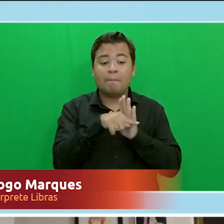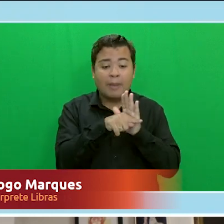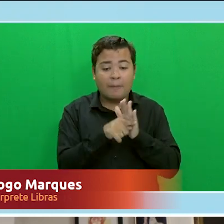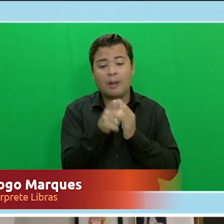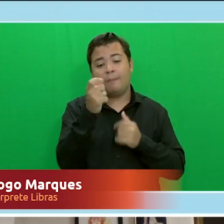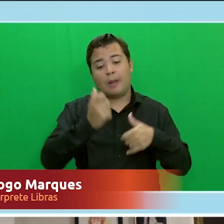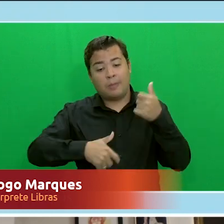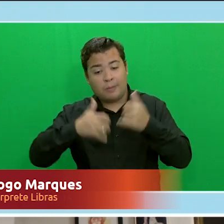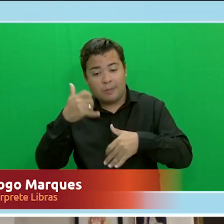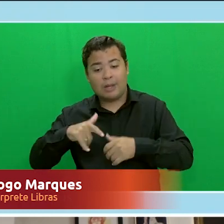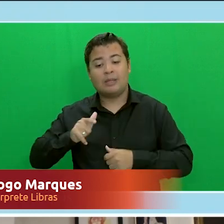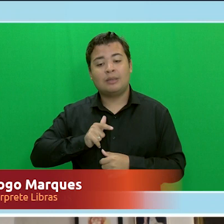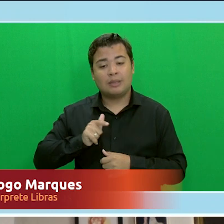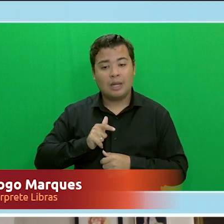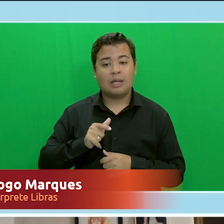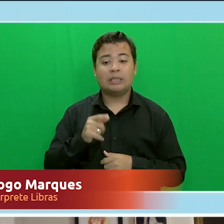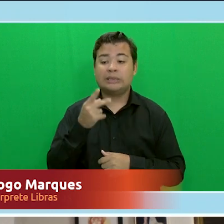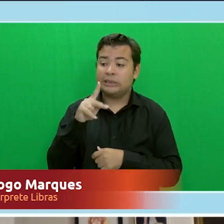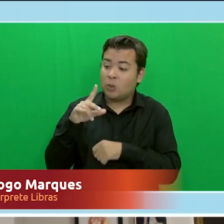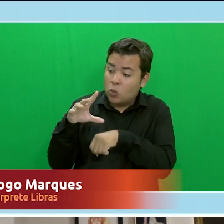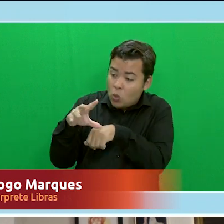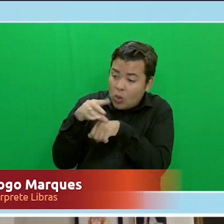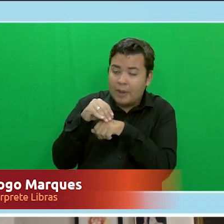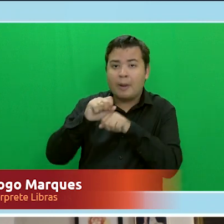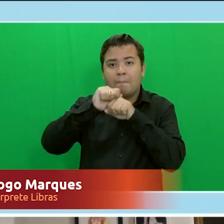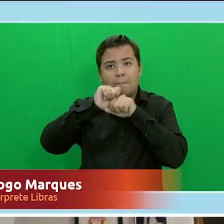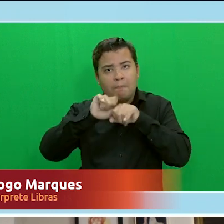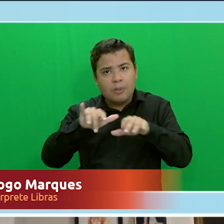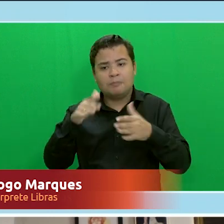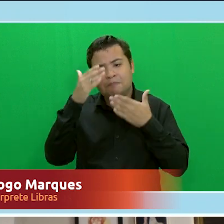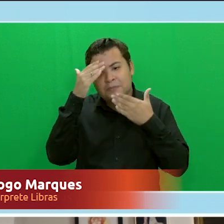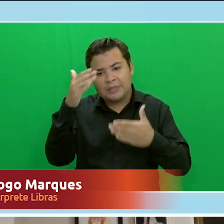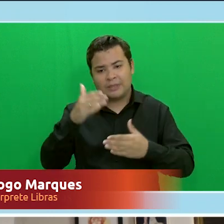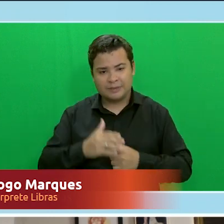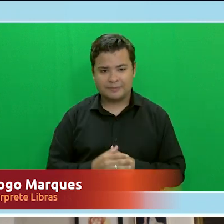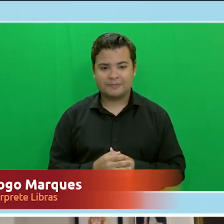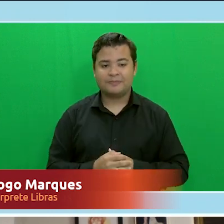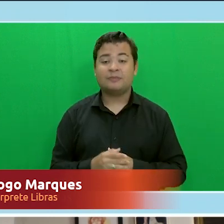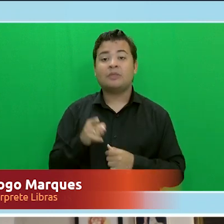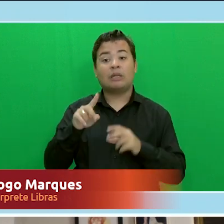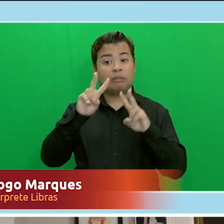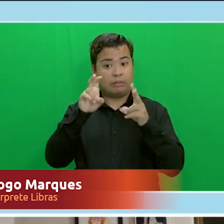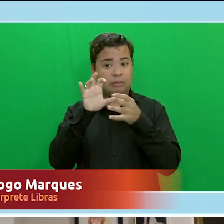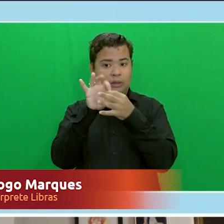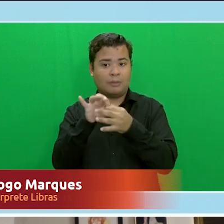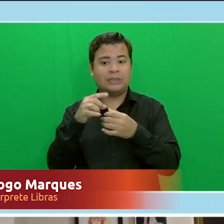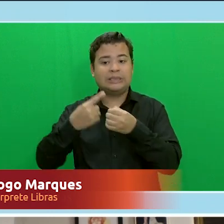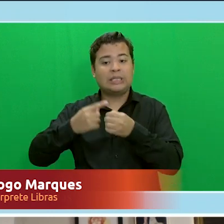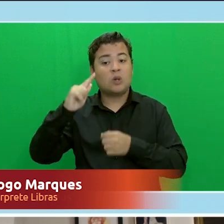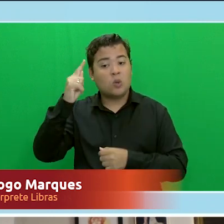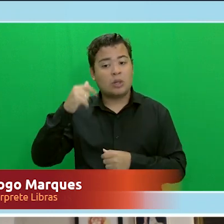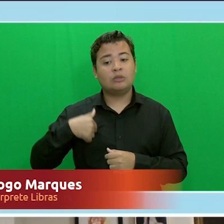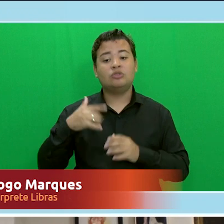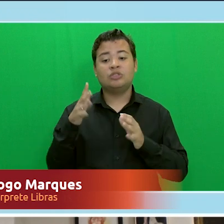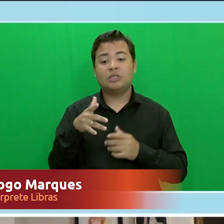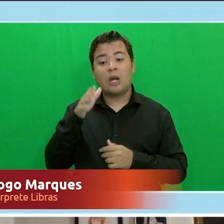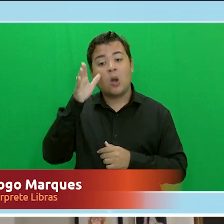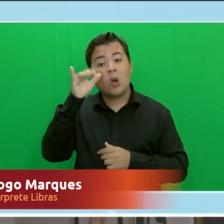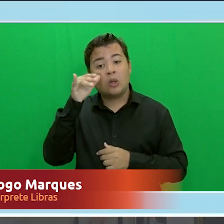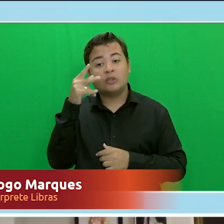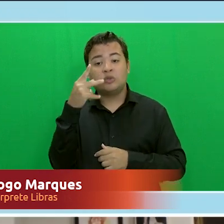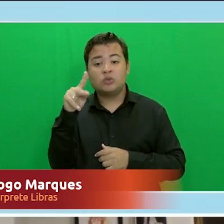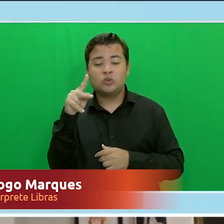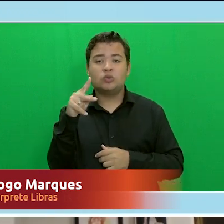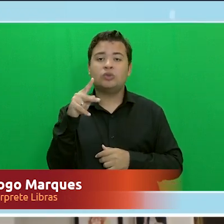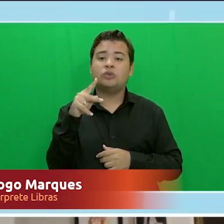a sua pesquisa aqui, por falar, né, trazer esse conhecimento que a senhora tem da cidade de Goiânia. Já fiquei interessada em ler